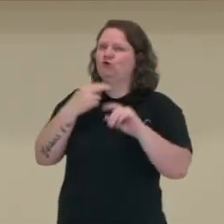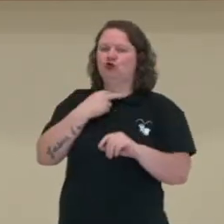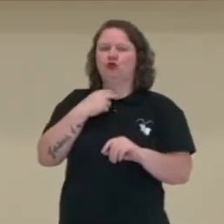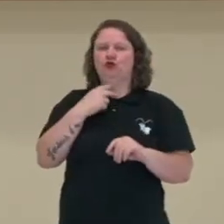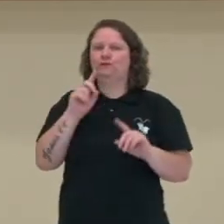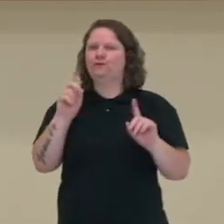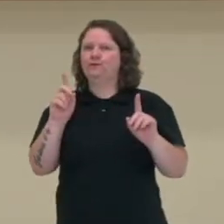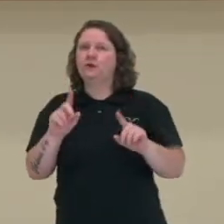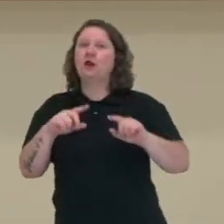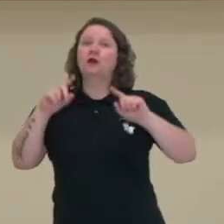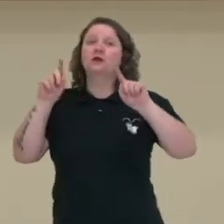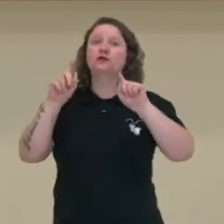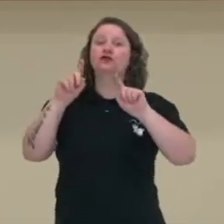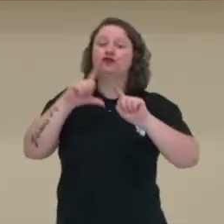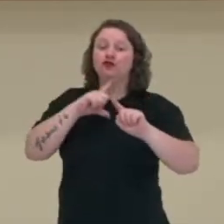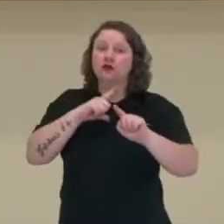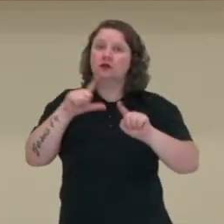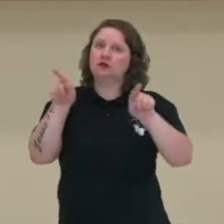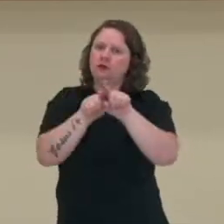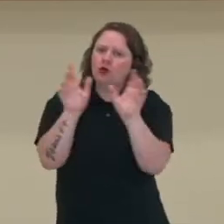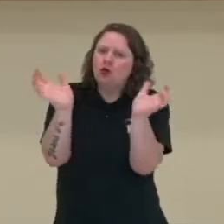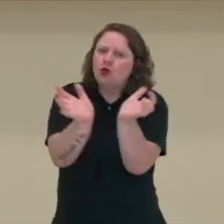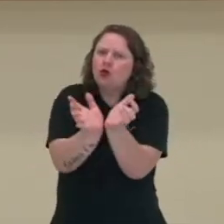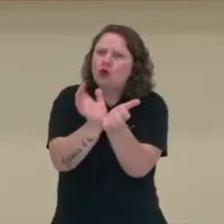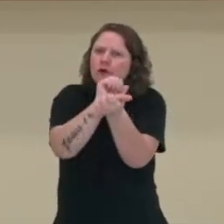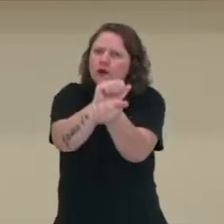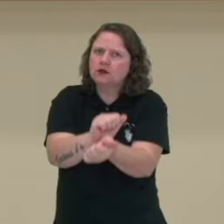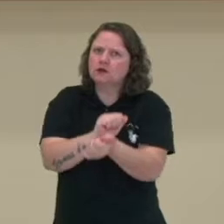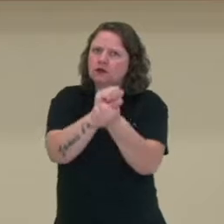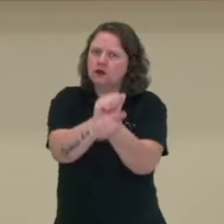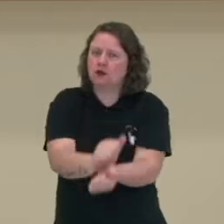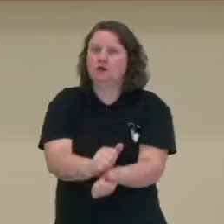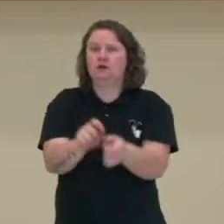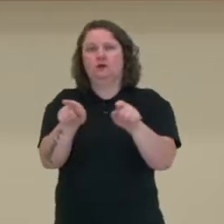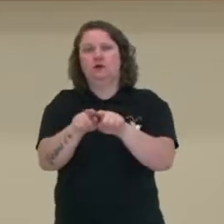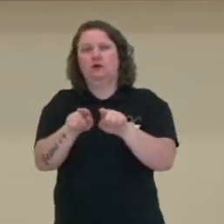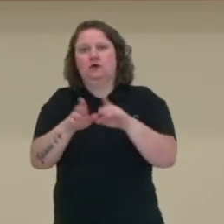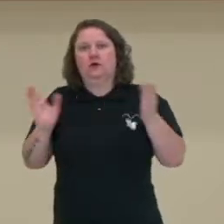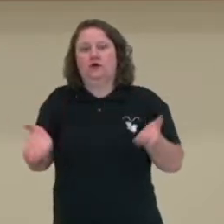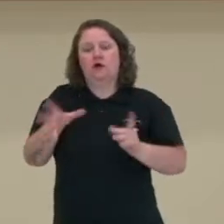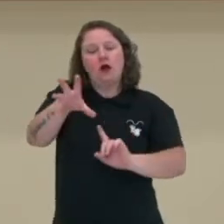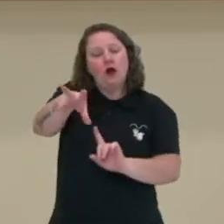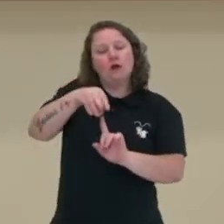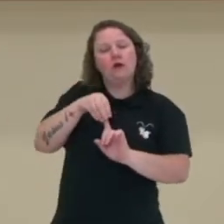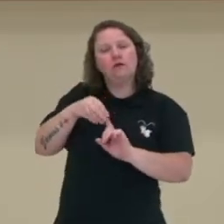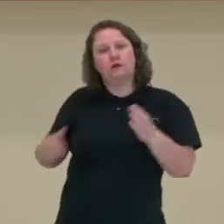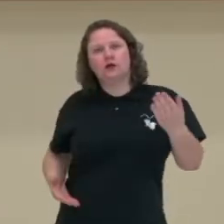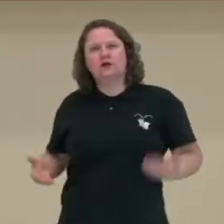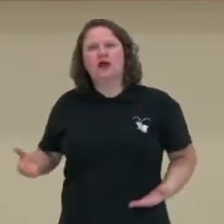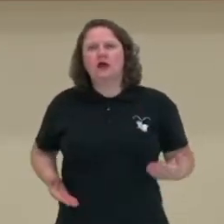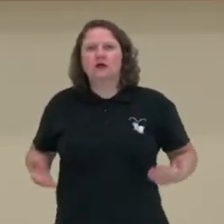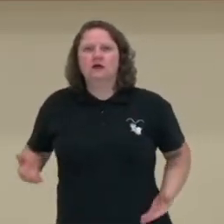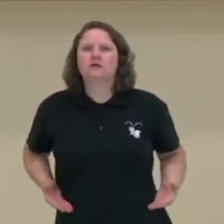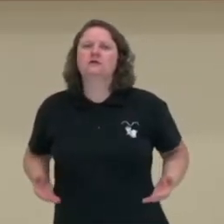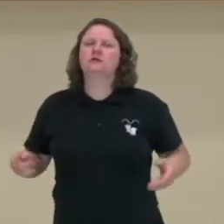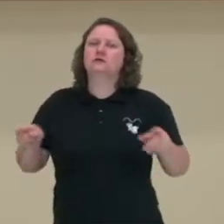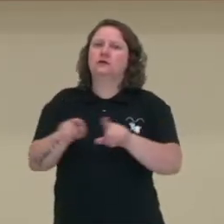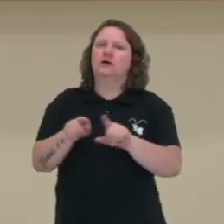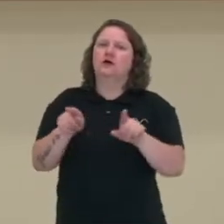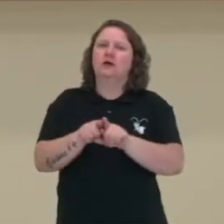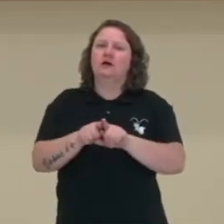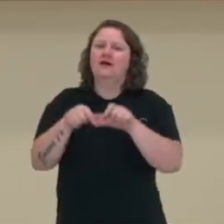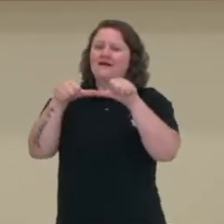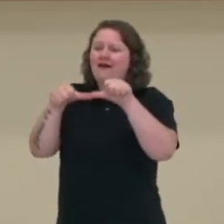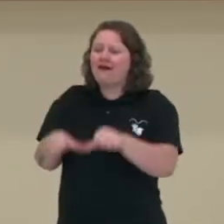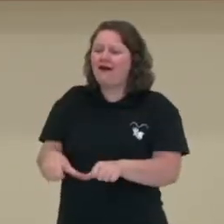quantidade, os escravizados. Tudo bem? Hoje nós vamos conhecer um pouco sobre os servos, aqueles que estavam presos na